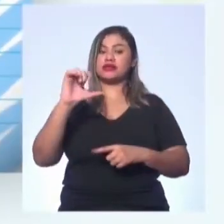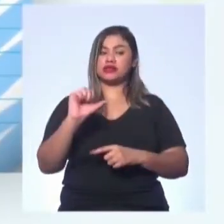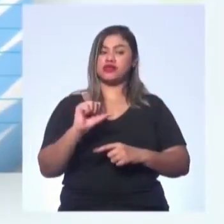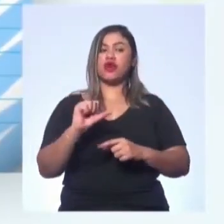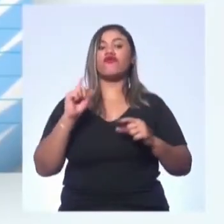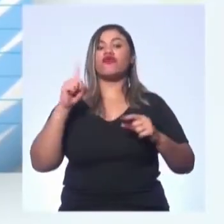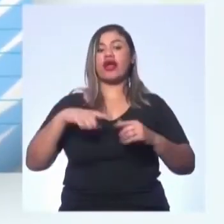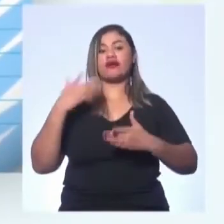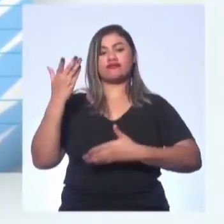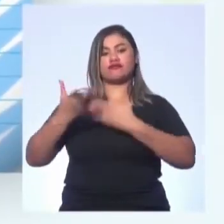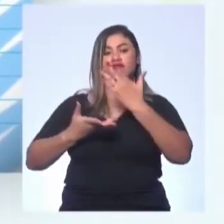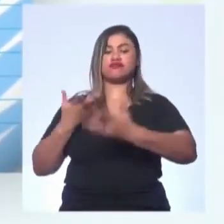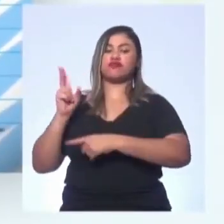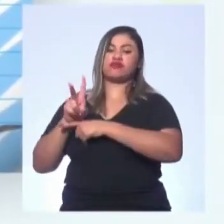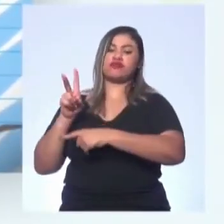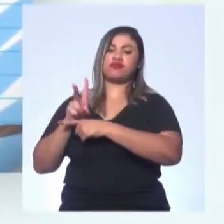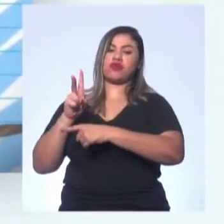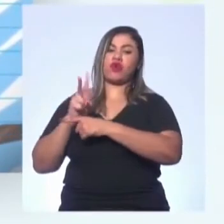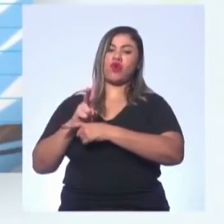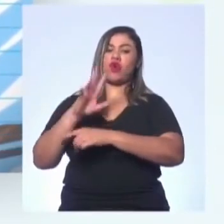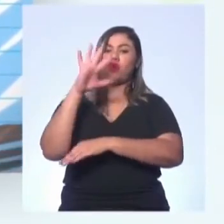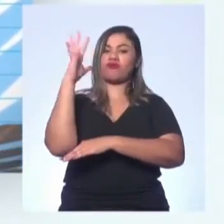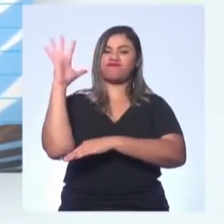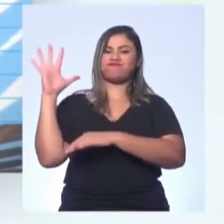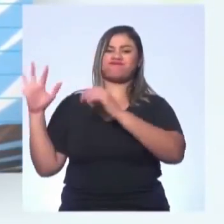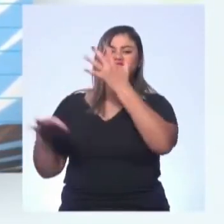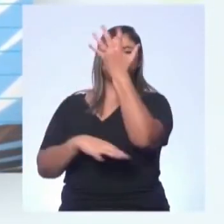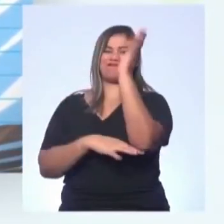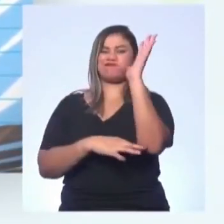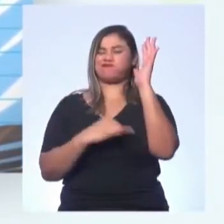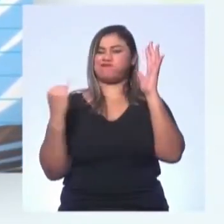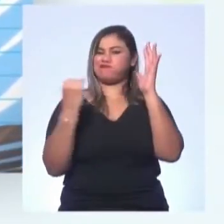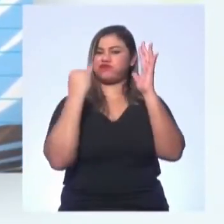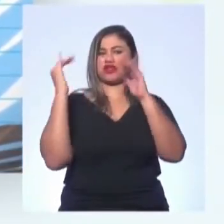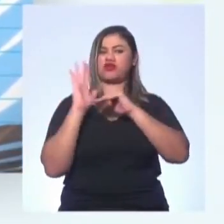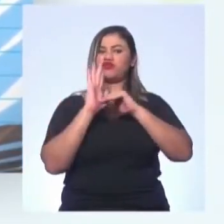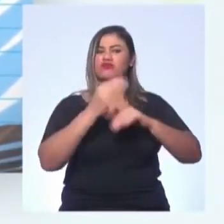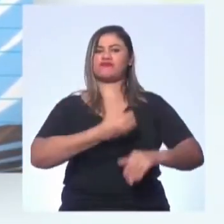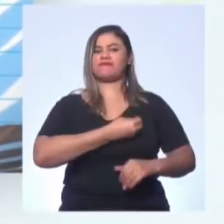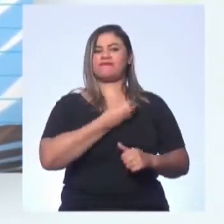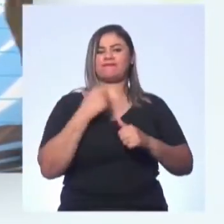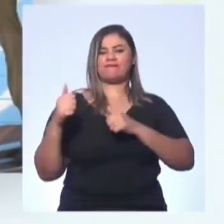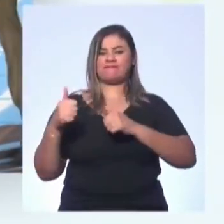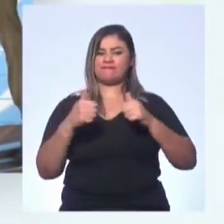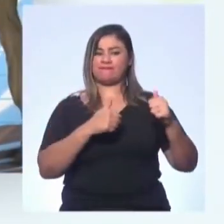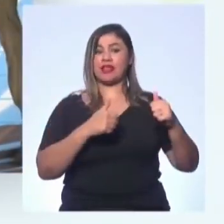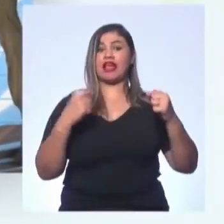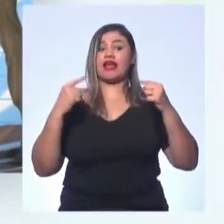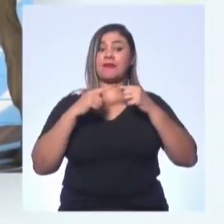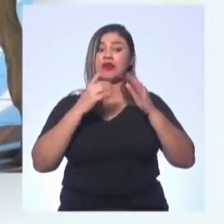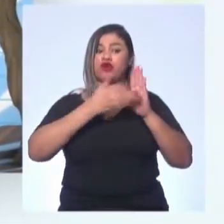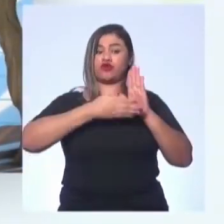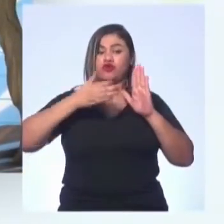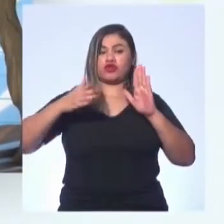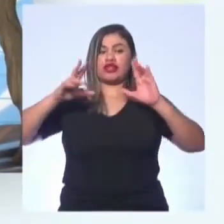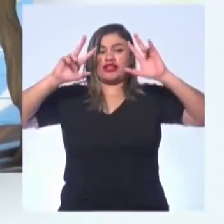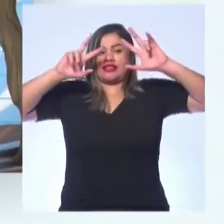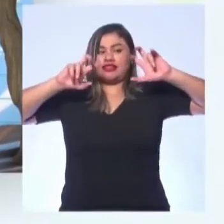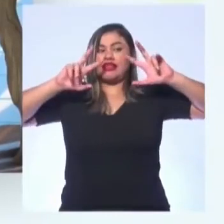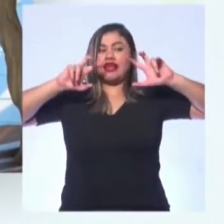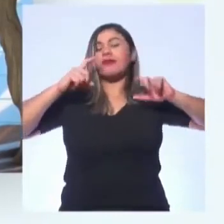preservação e conservação do meio ambiente, considerados fundamentais para a qualidade de vida. Essas questões aparecem organizadas nos